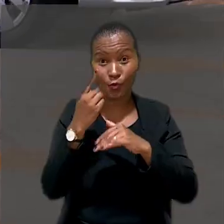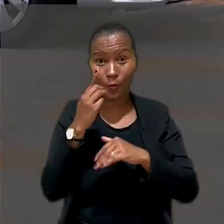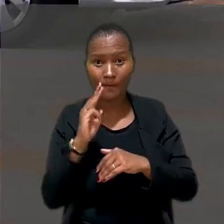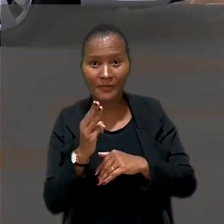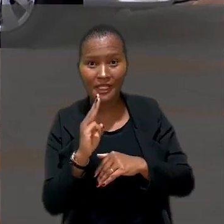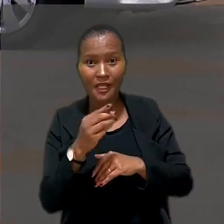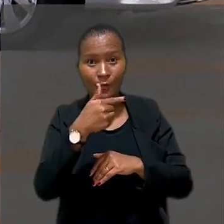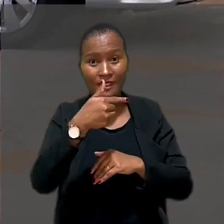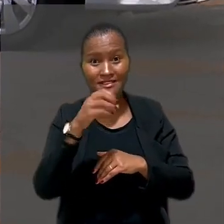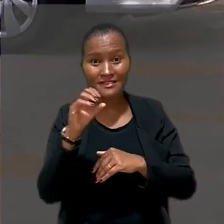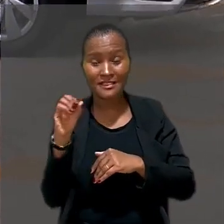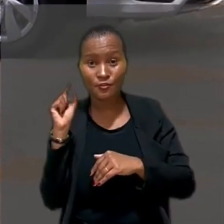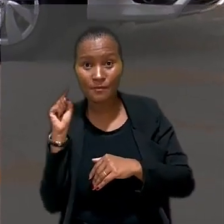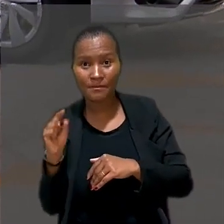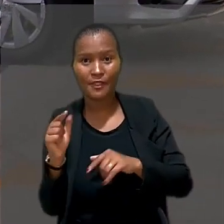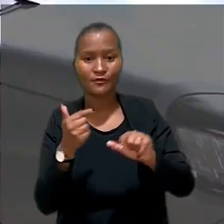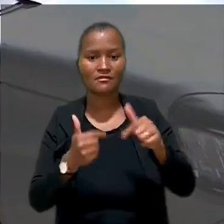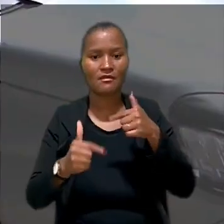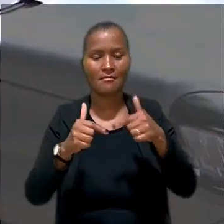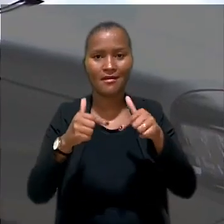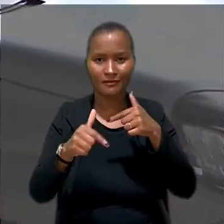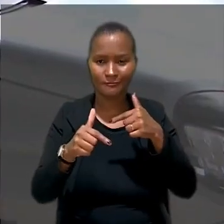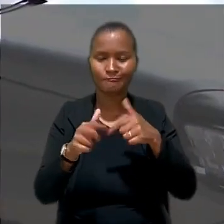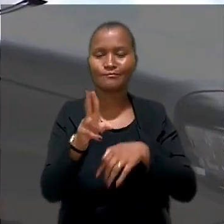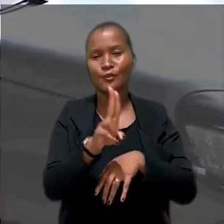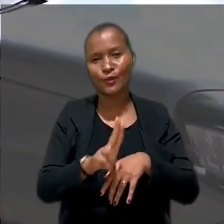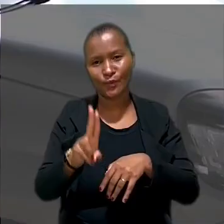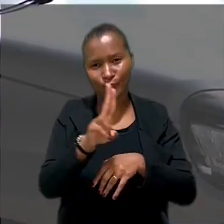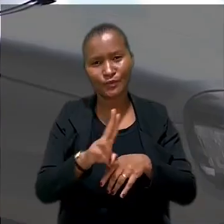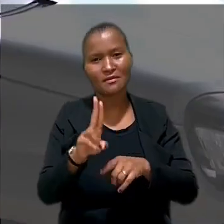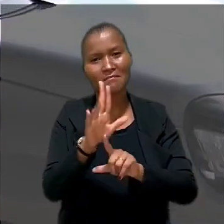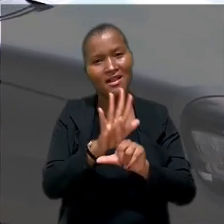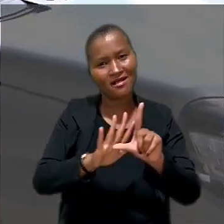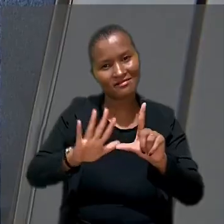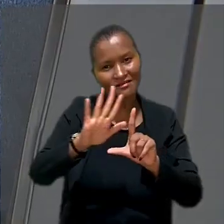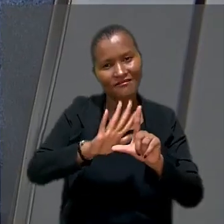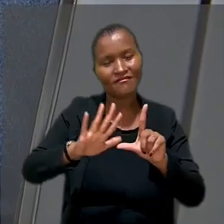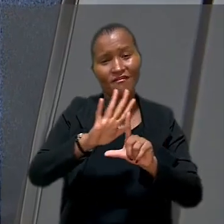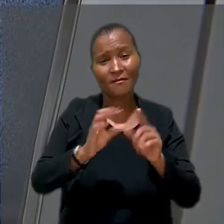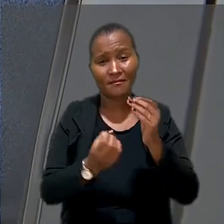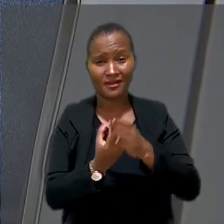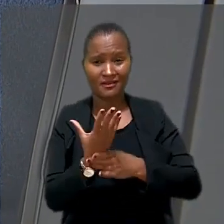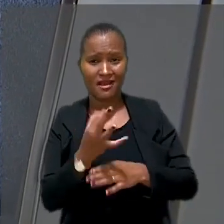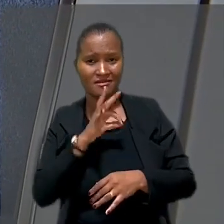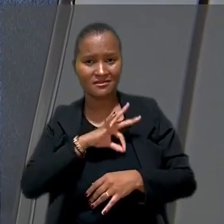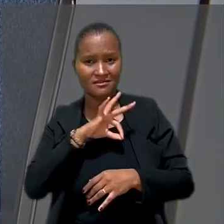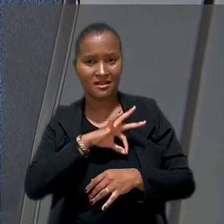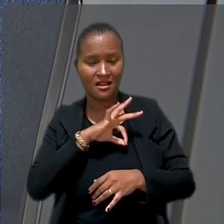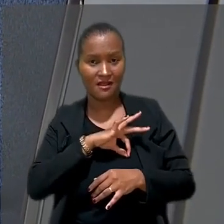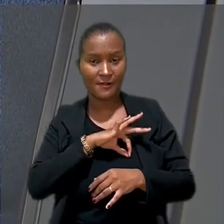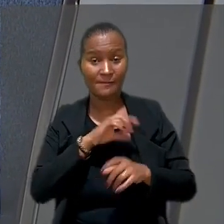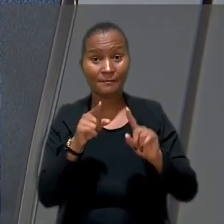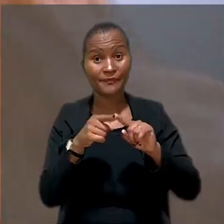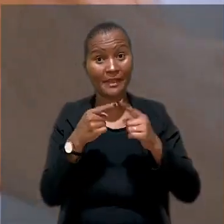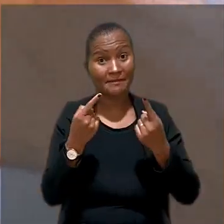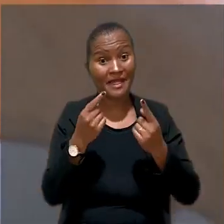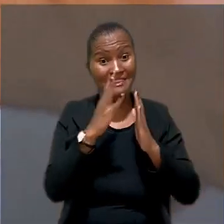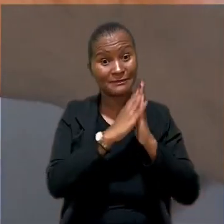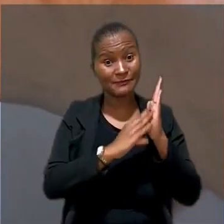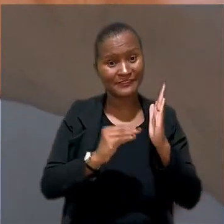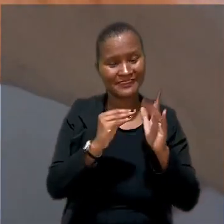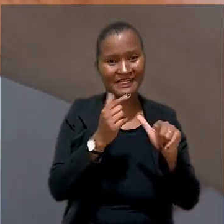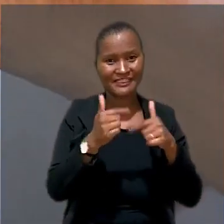transportes, 1 milhão e 700 mil trabalhadores se utilizam dessas plataformas para gerar renda. Porém,